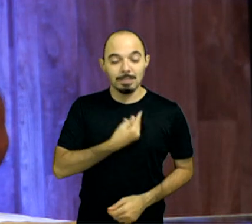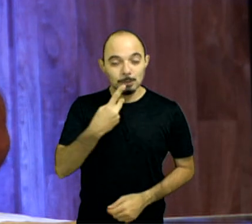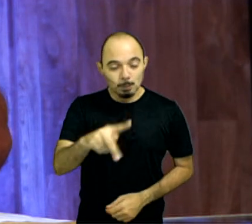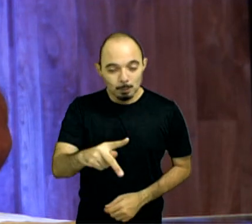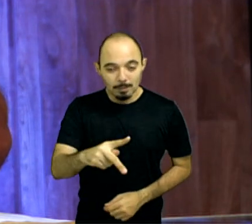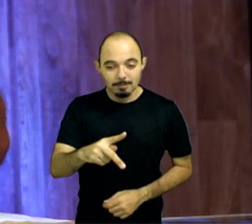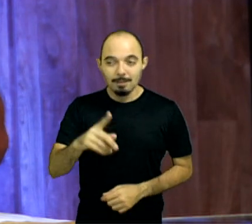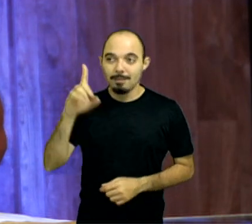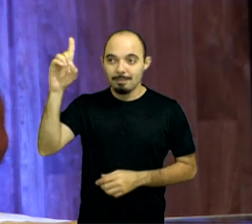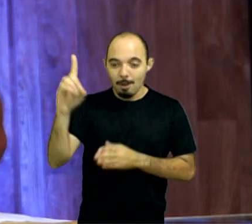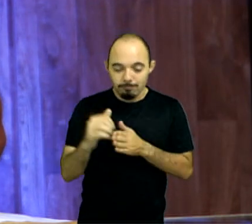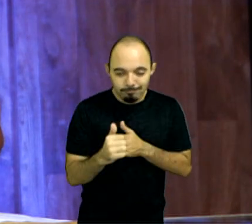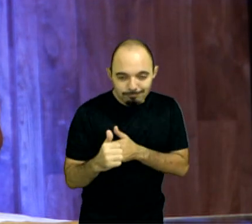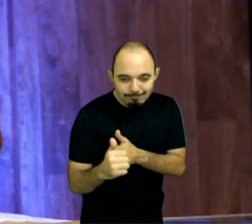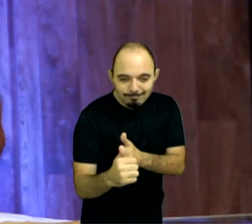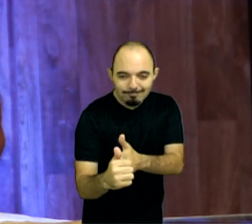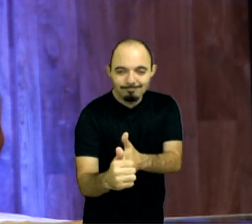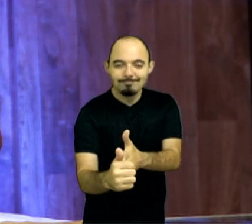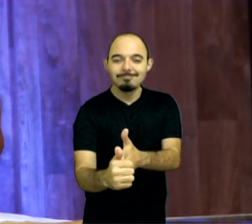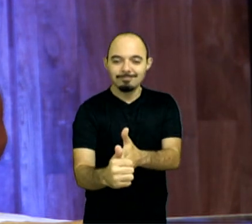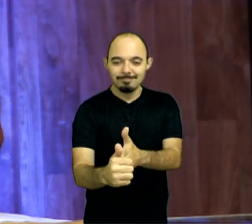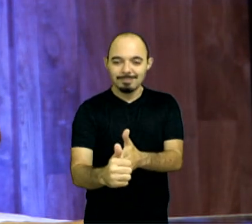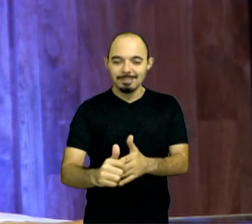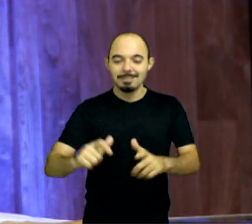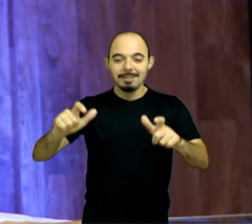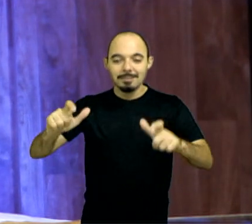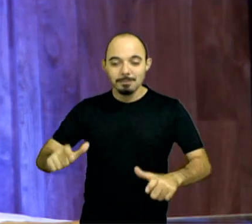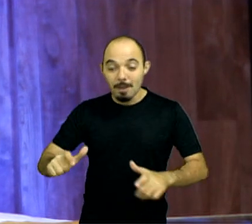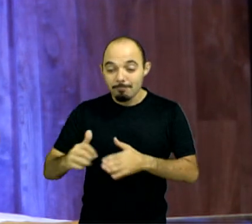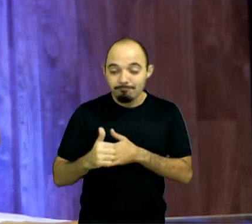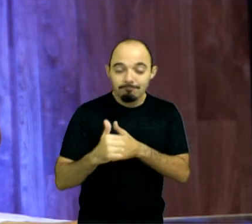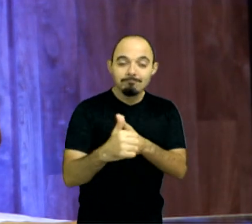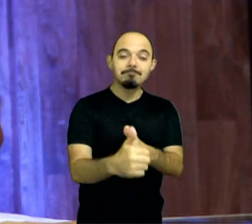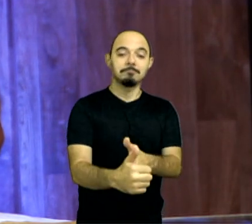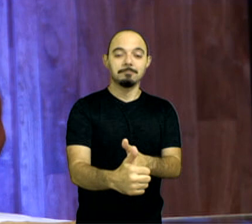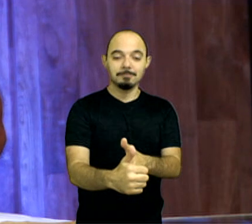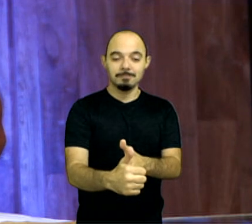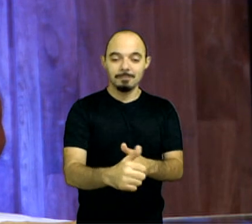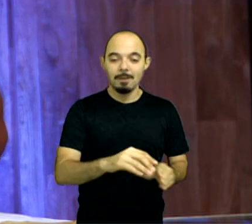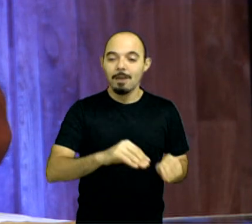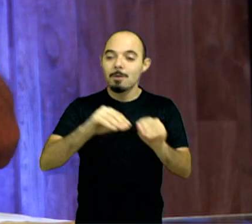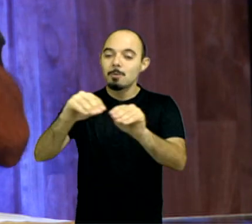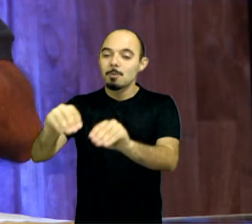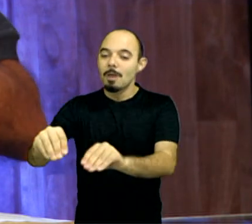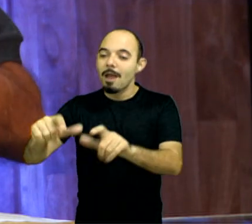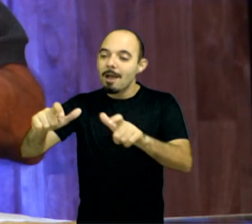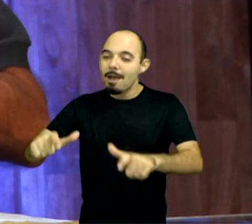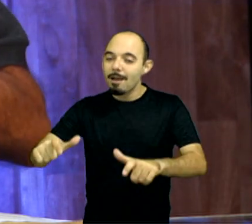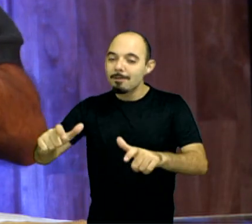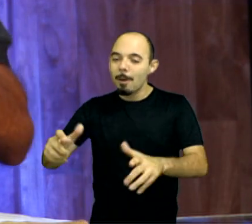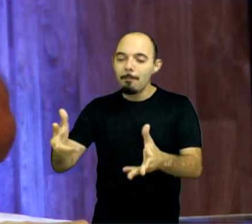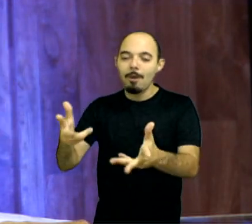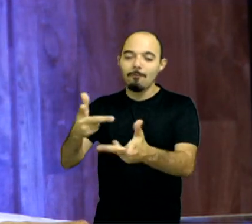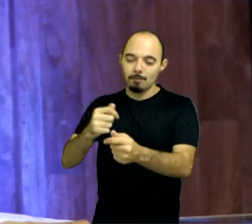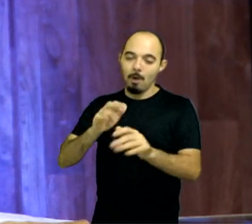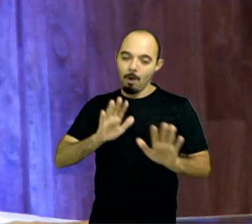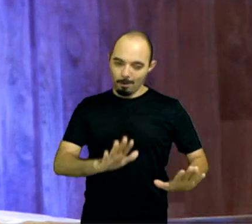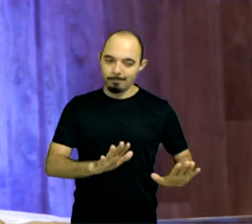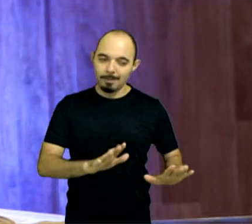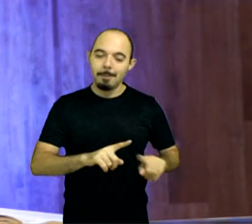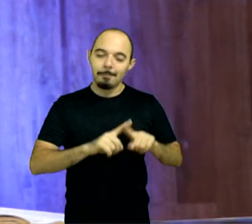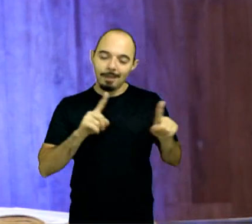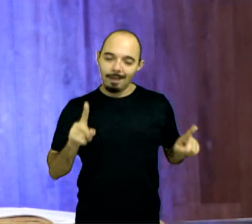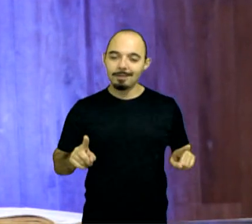Deus põe a gente em lugares excelentes, mas